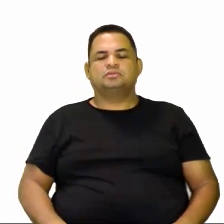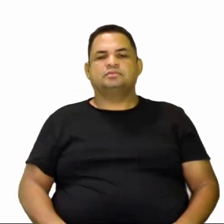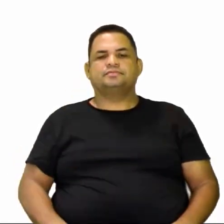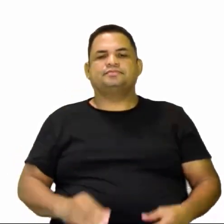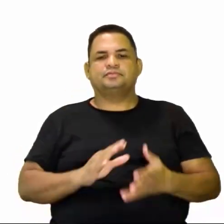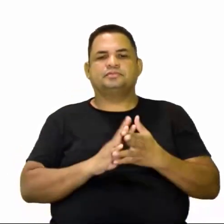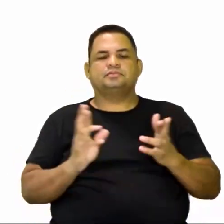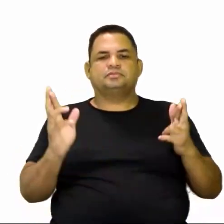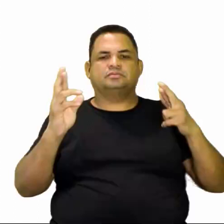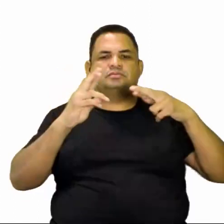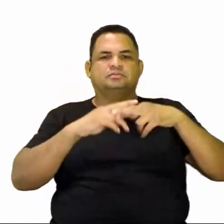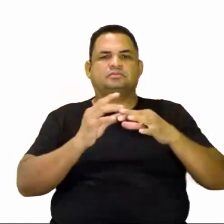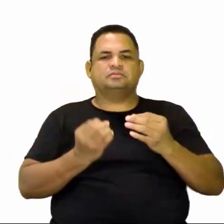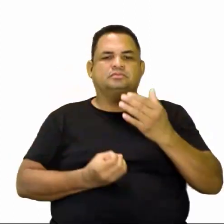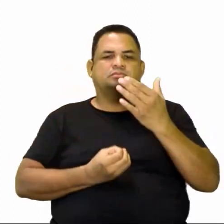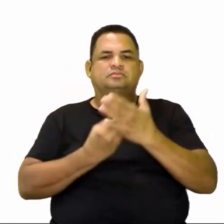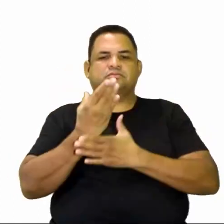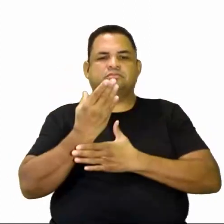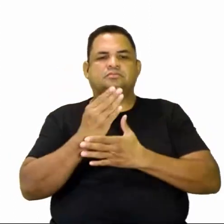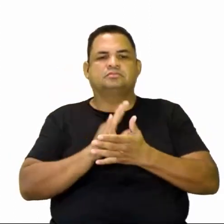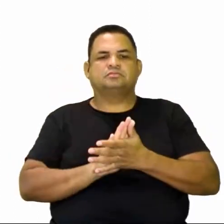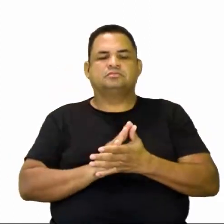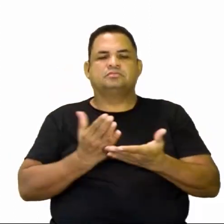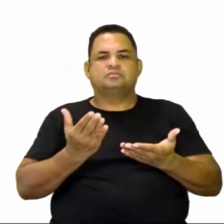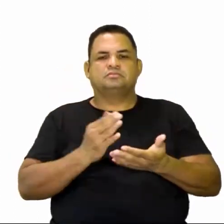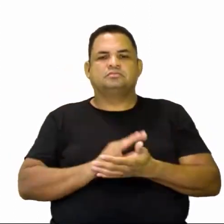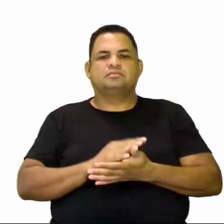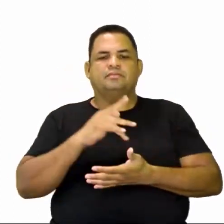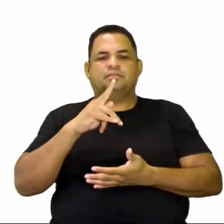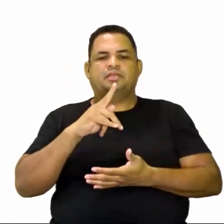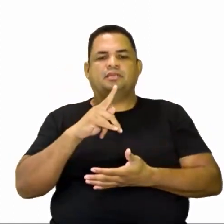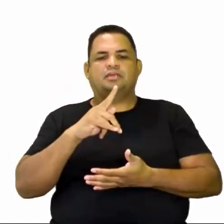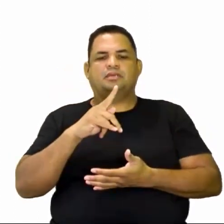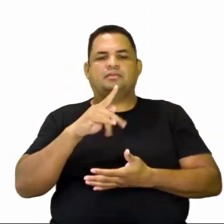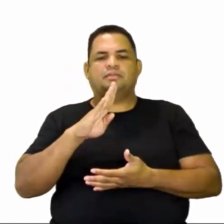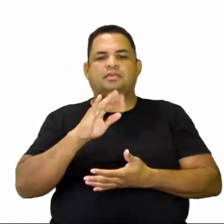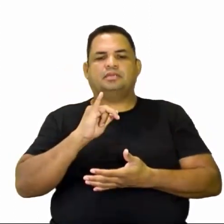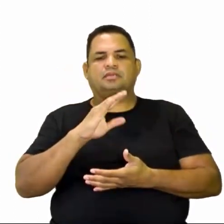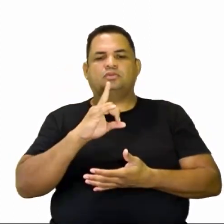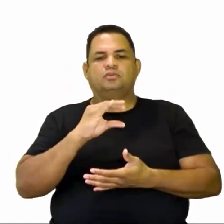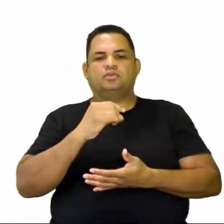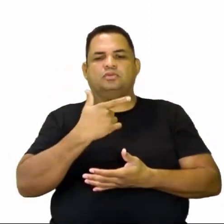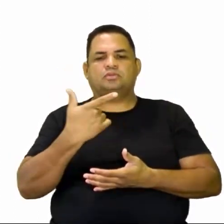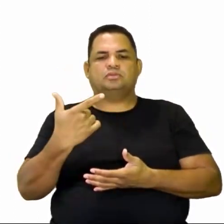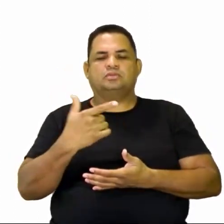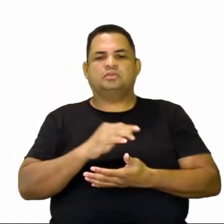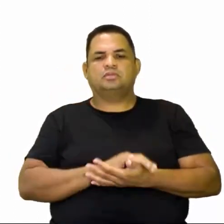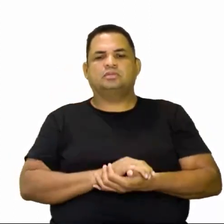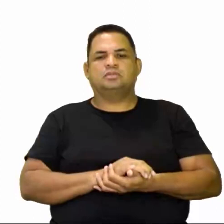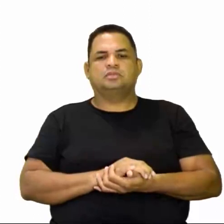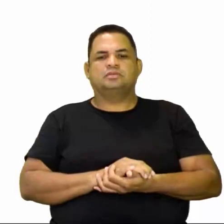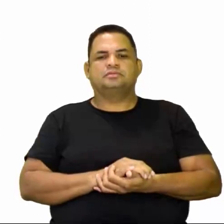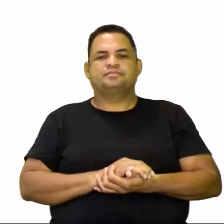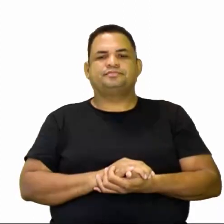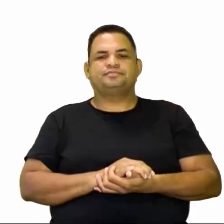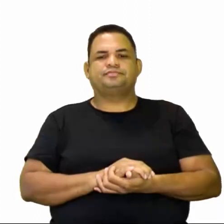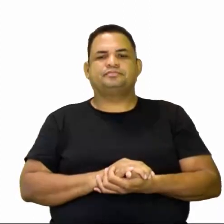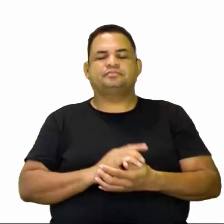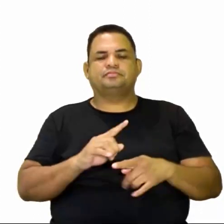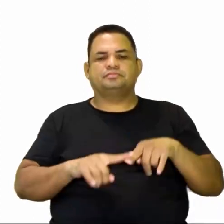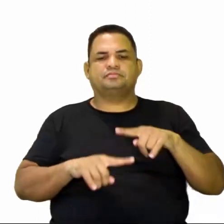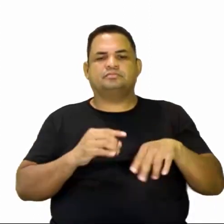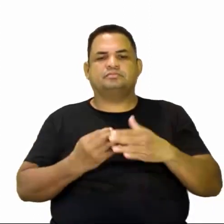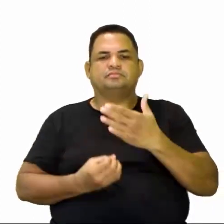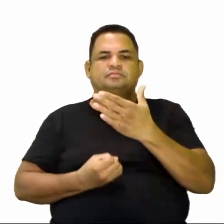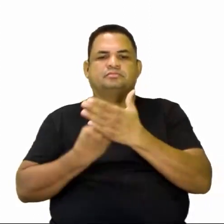Precipitado, reagiram, formando o iodeto de chumbo, que é o PbI2, hein? Então, aqui só para você ver o produto que se